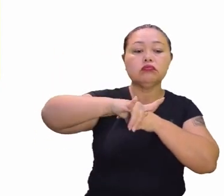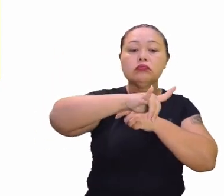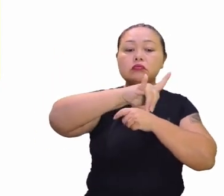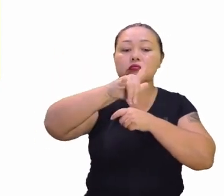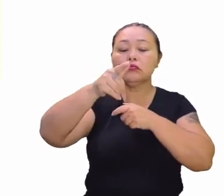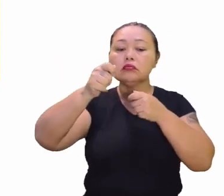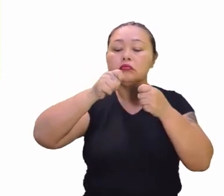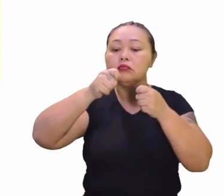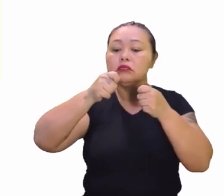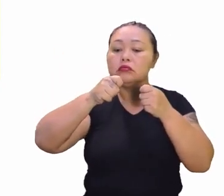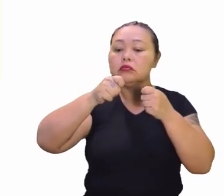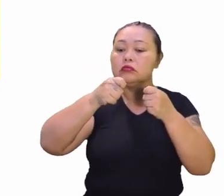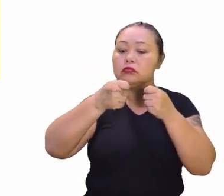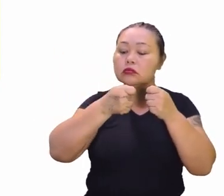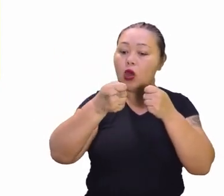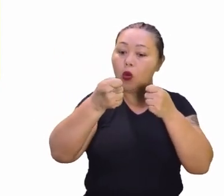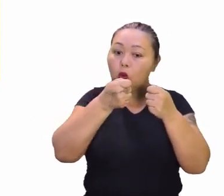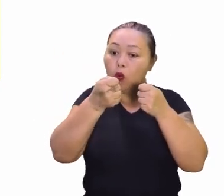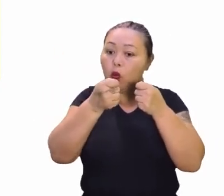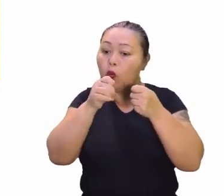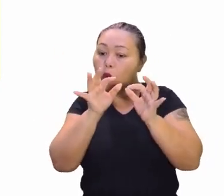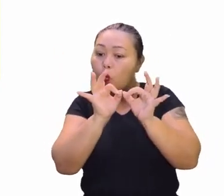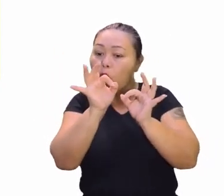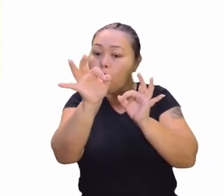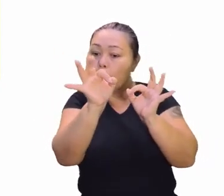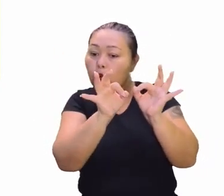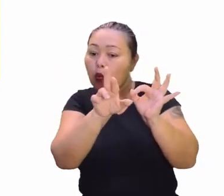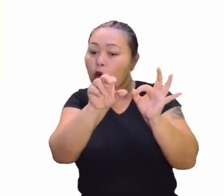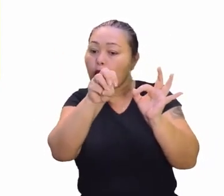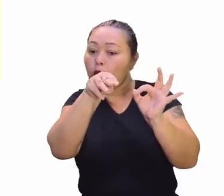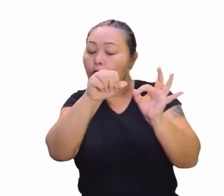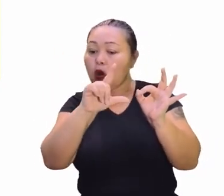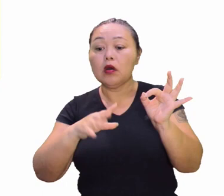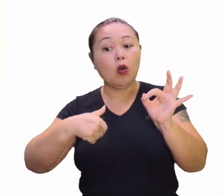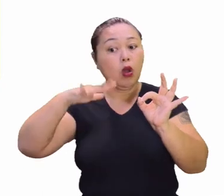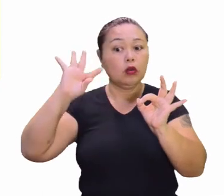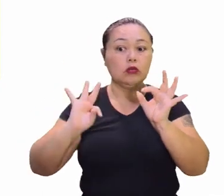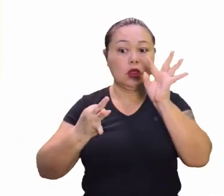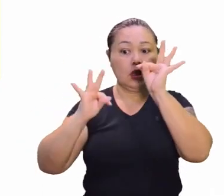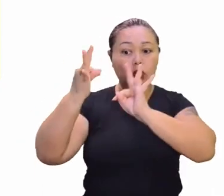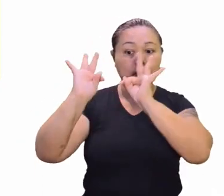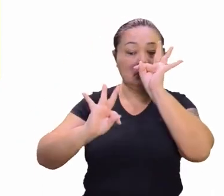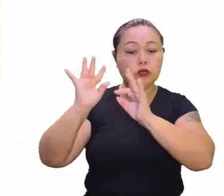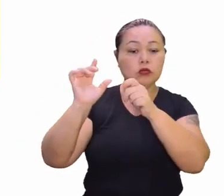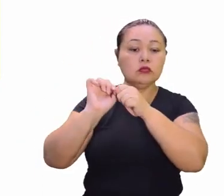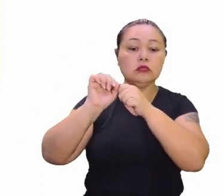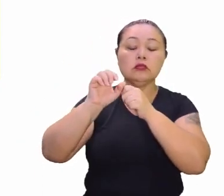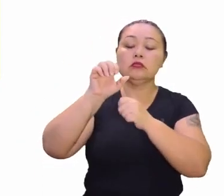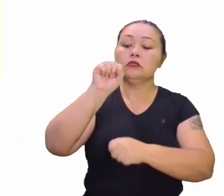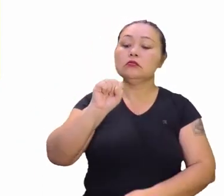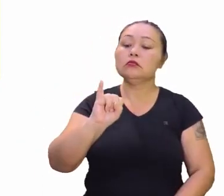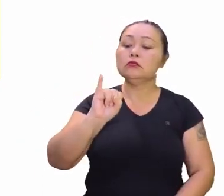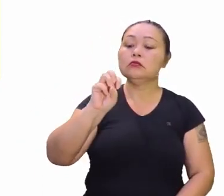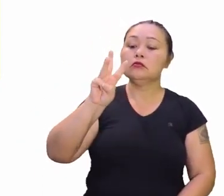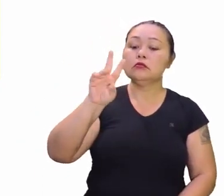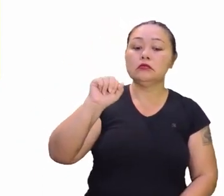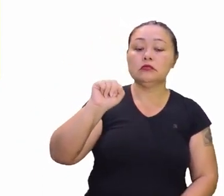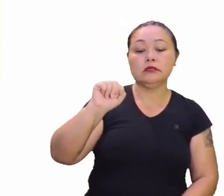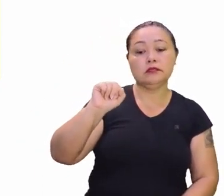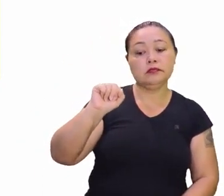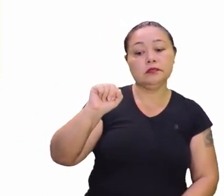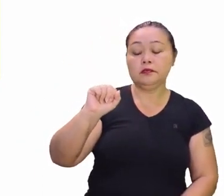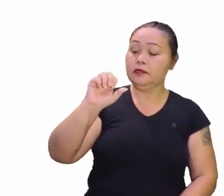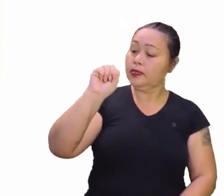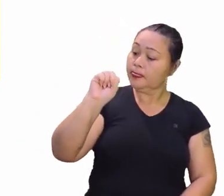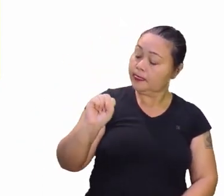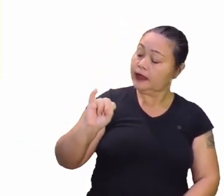aeronaves e até sensoriamento remoto, ou seja, alta tecnologia. O Civan dividiu a Amazônia em